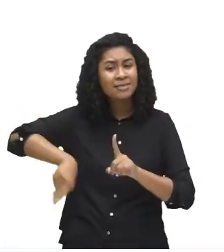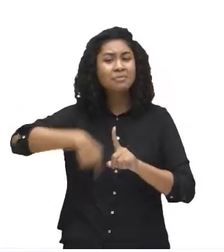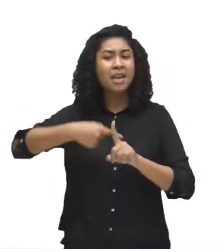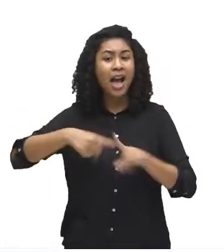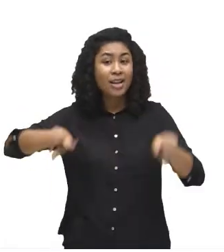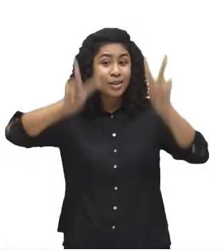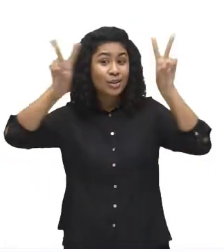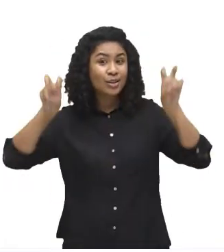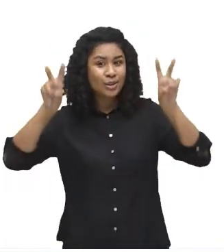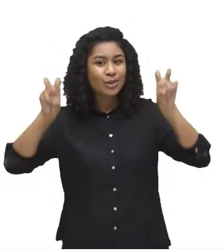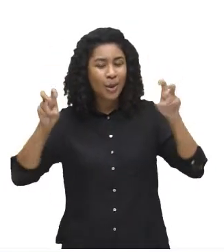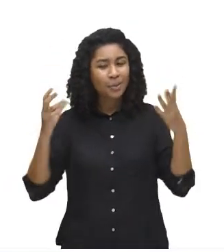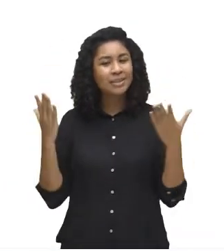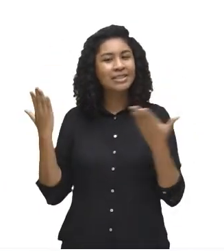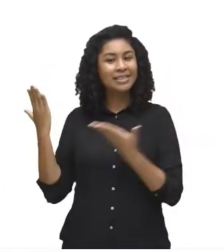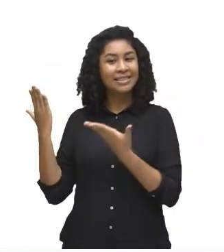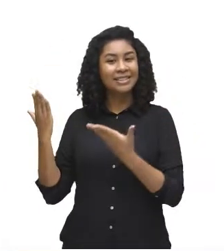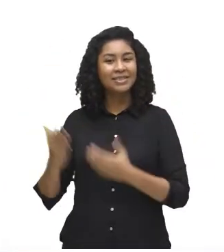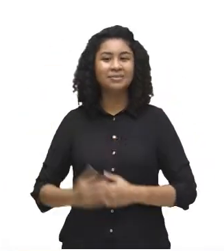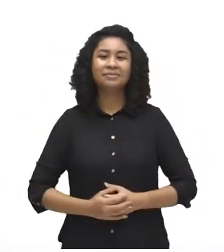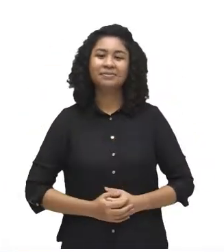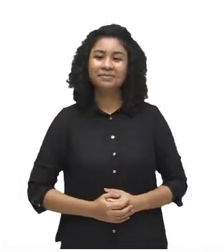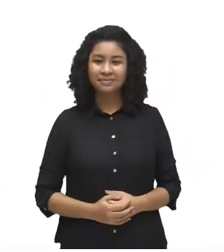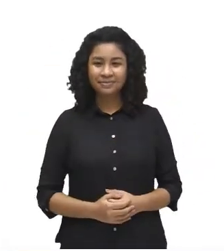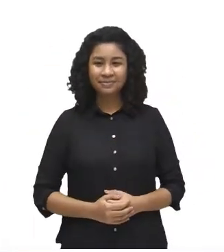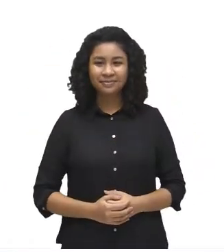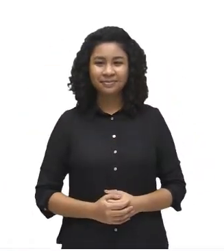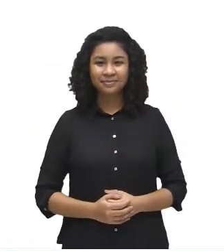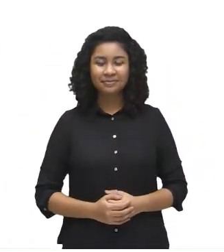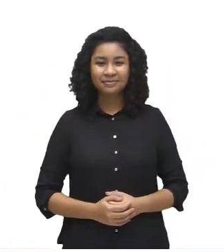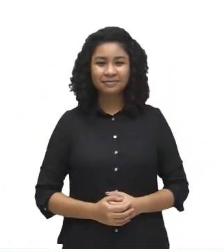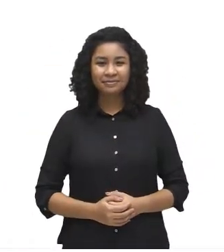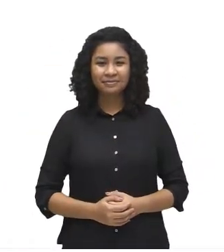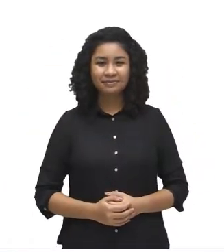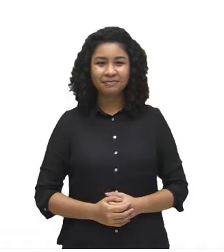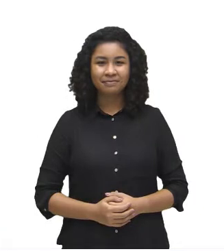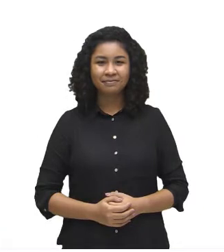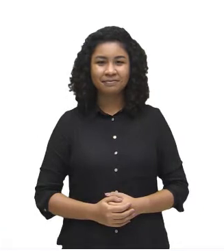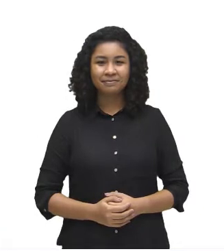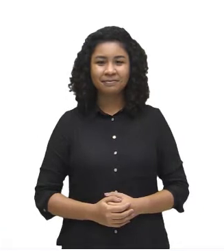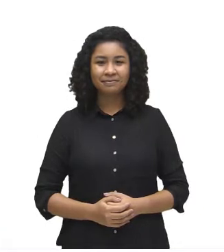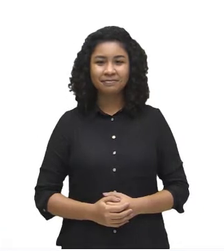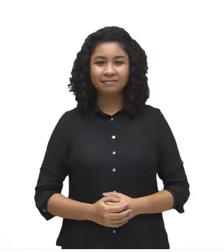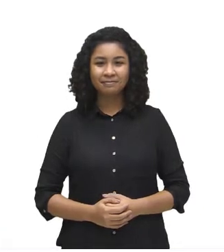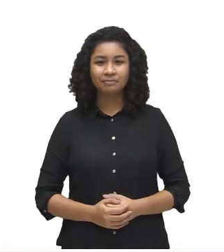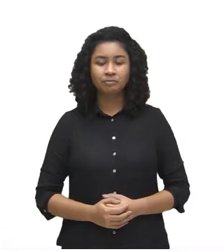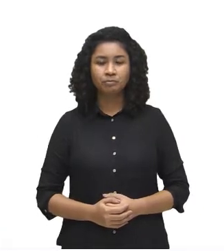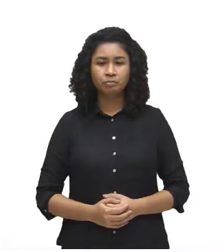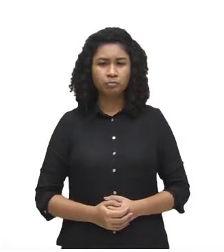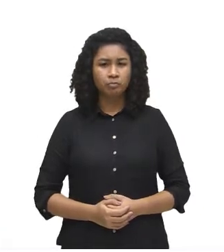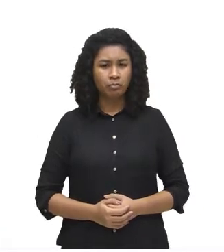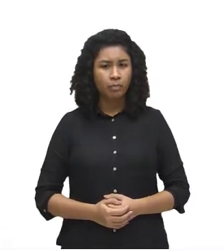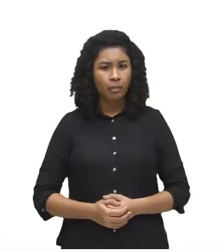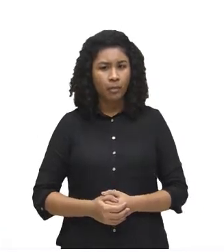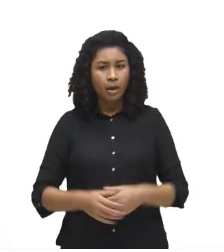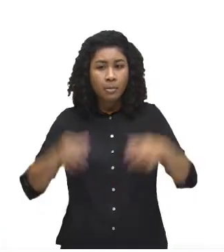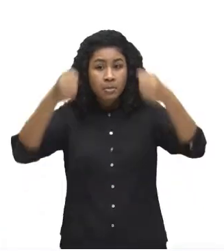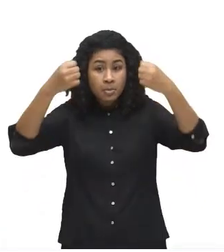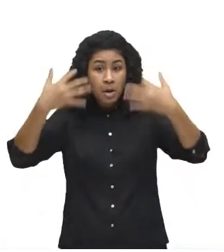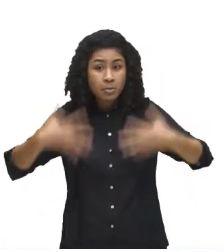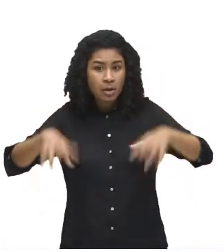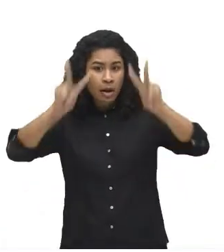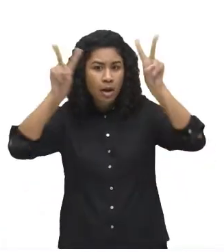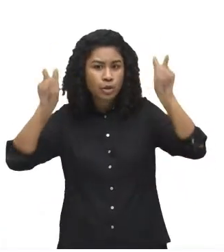não verbal. Vamos lá então, observe aí, ó. Olha o que nós temos aí primeiramente. Comunicação. Para nós falarmos sobre a